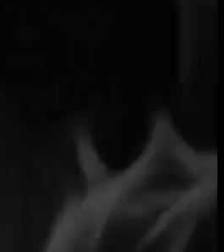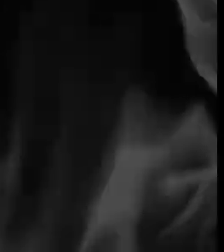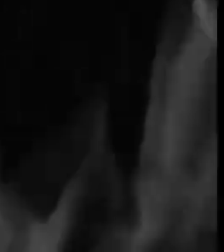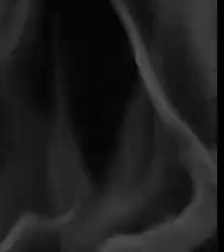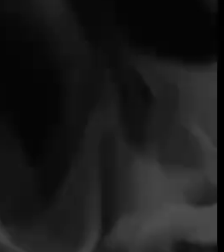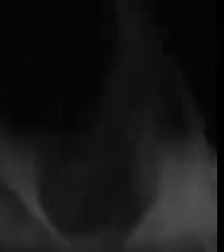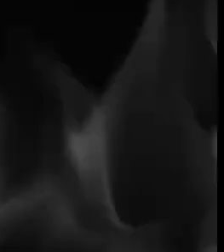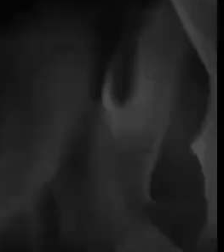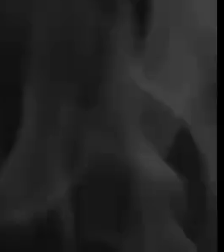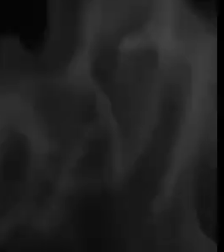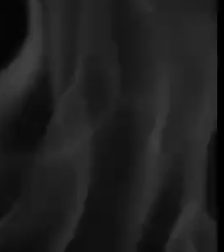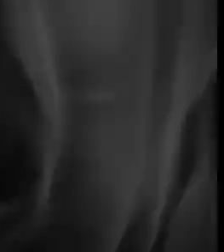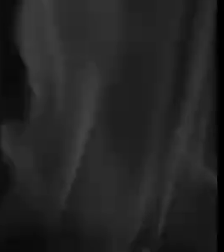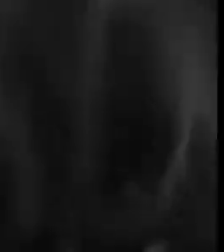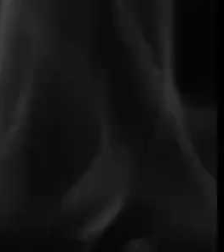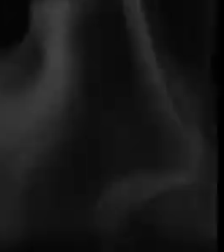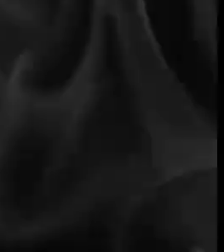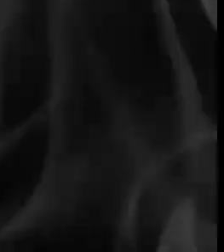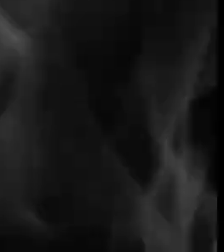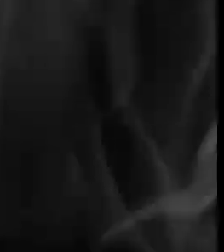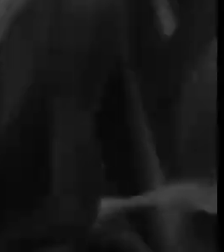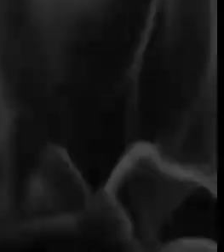o medo.